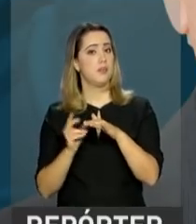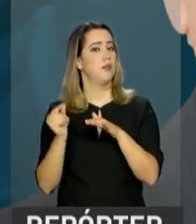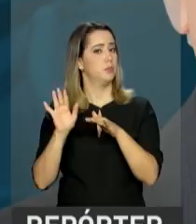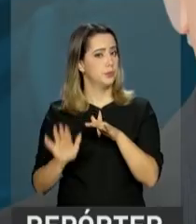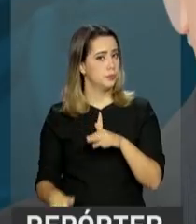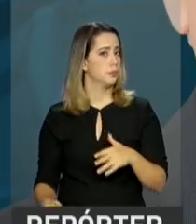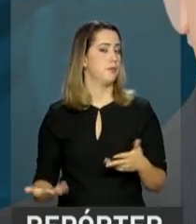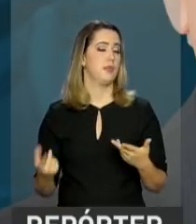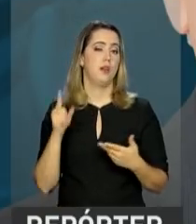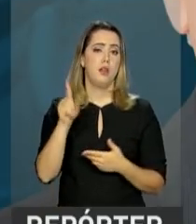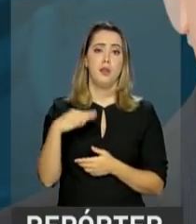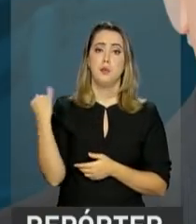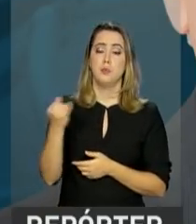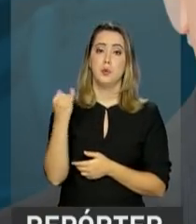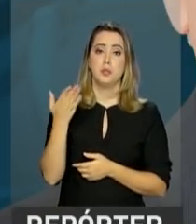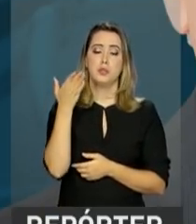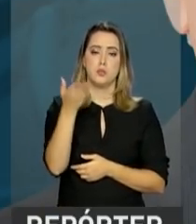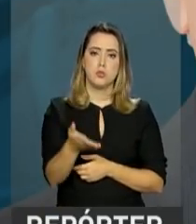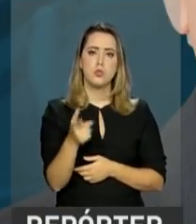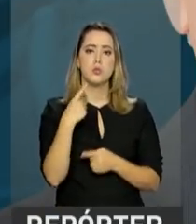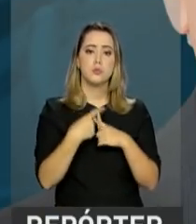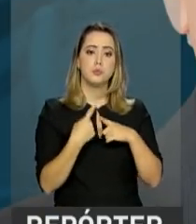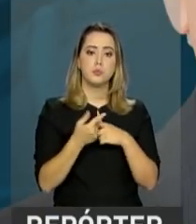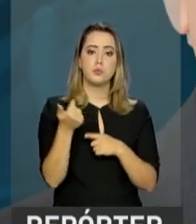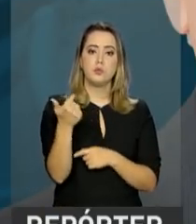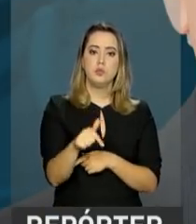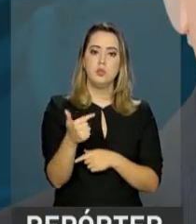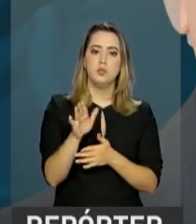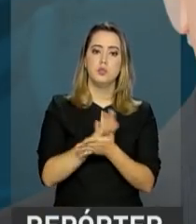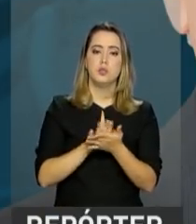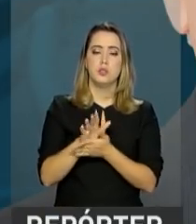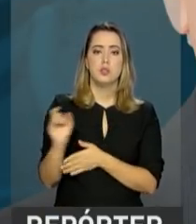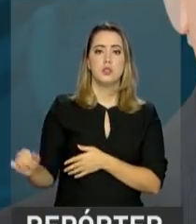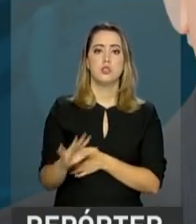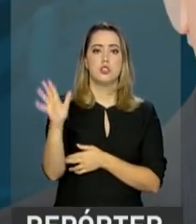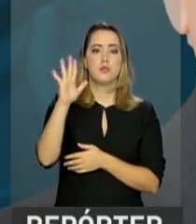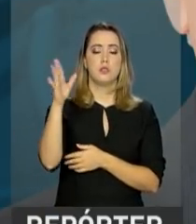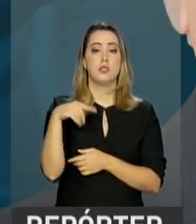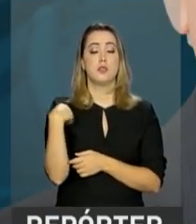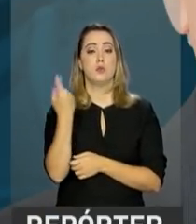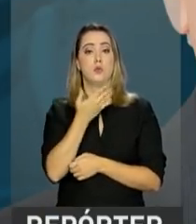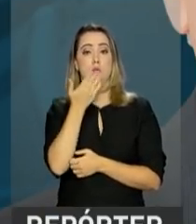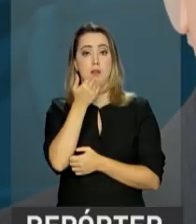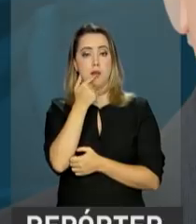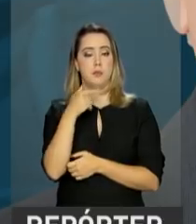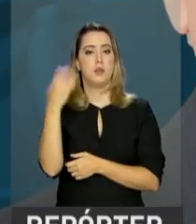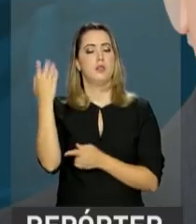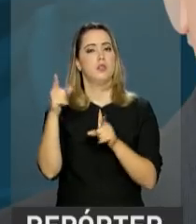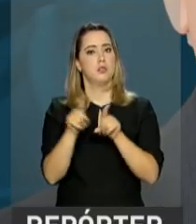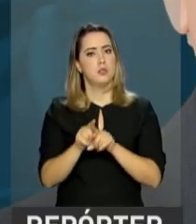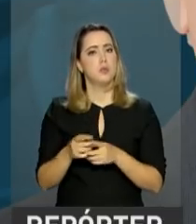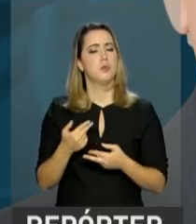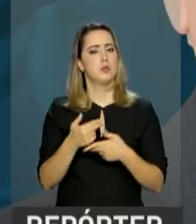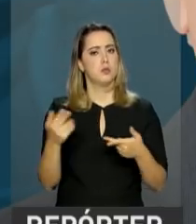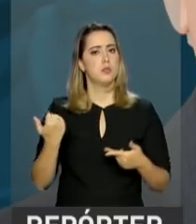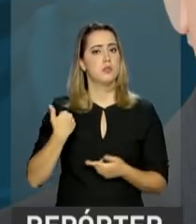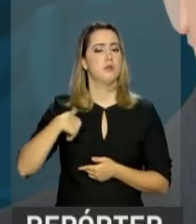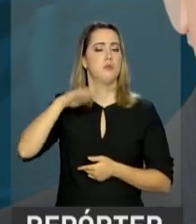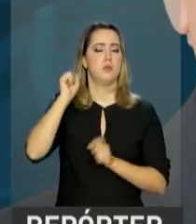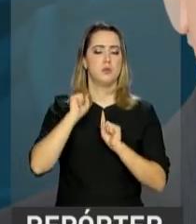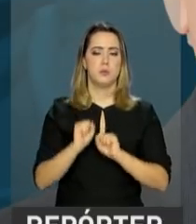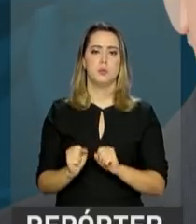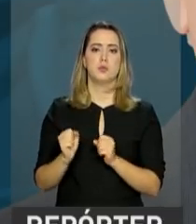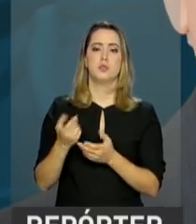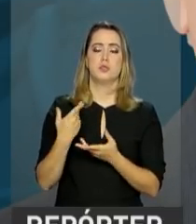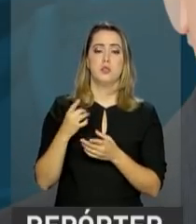importante gabrielli nazi para não ter inflação nos alimentos brasileiros e para tornar os produtos mais competitivos